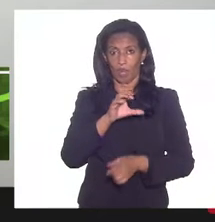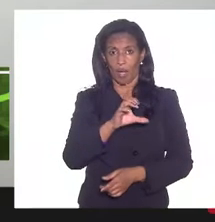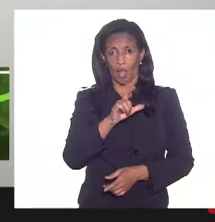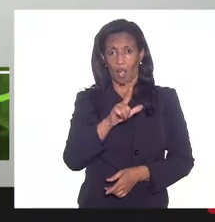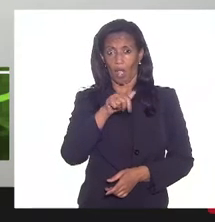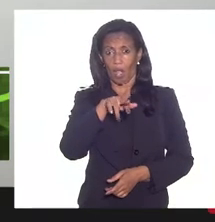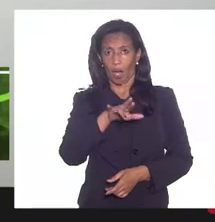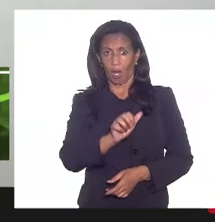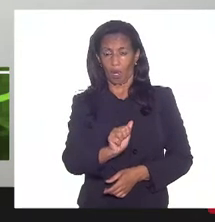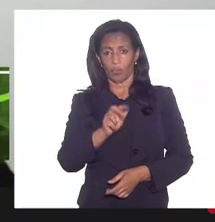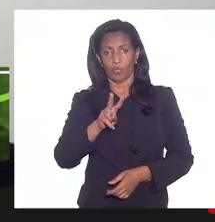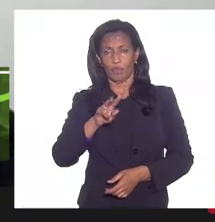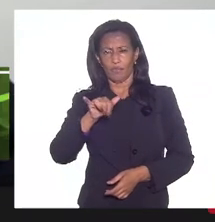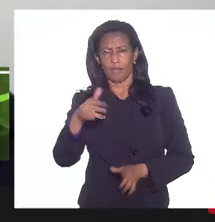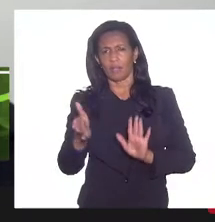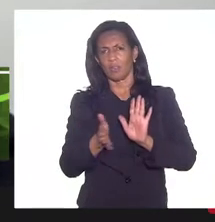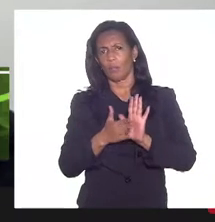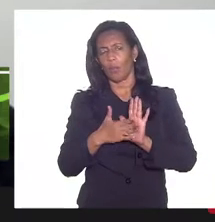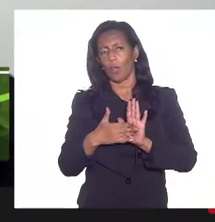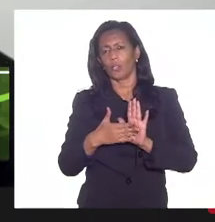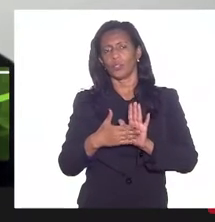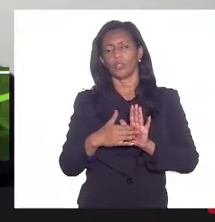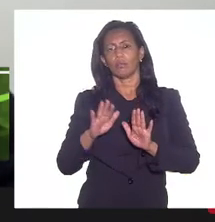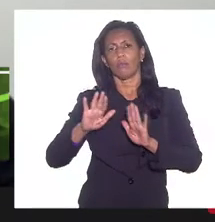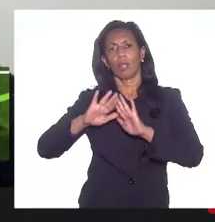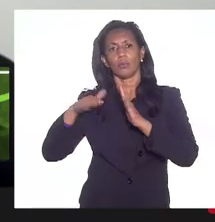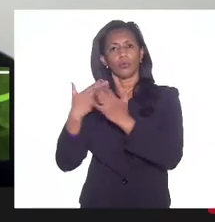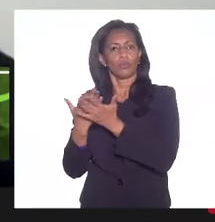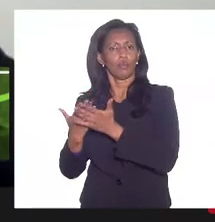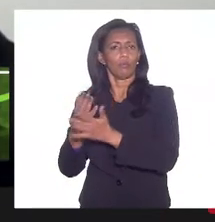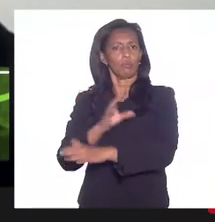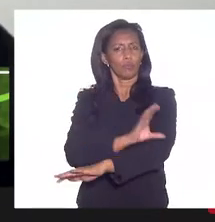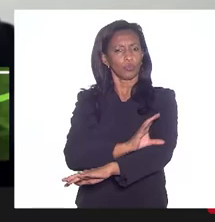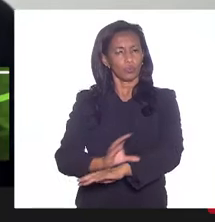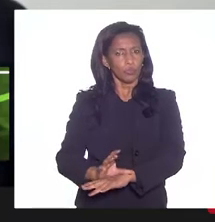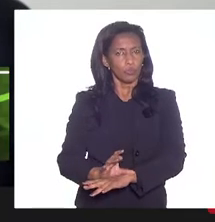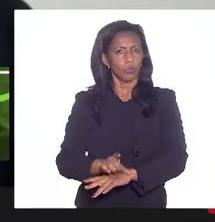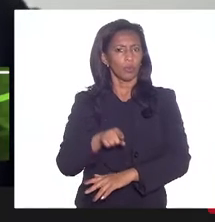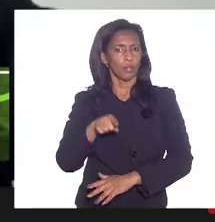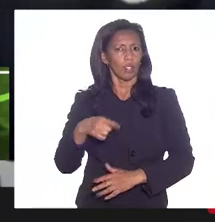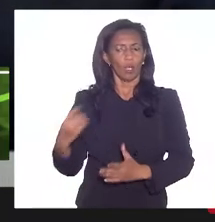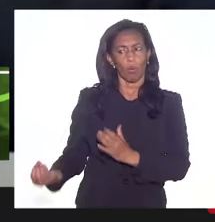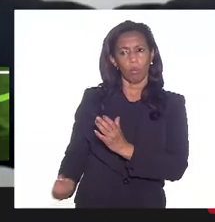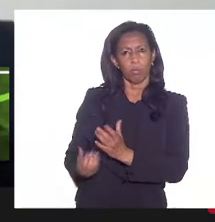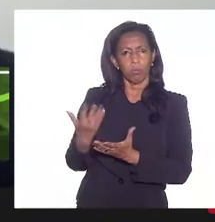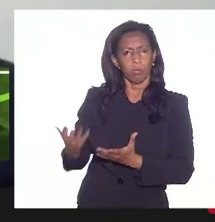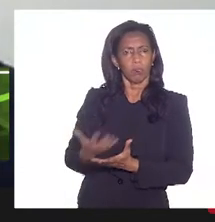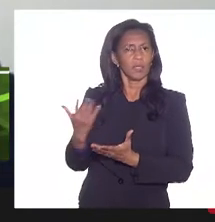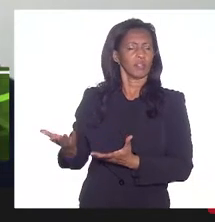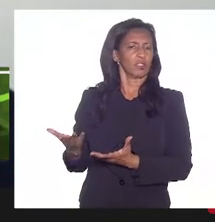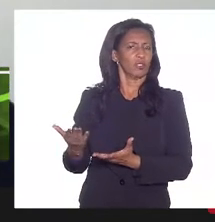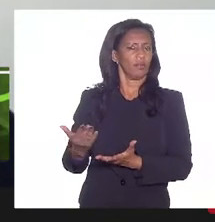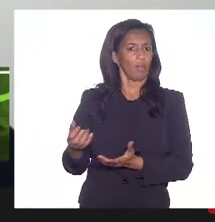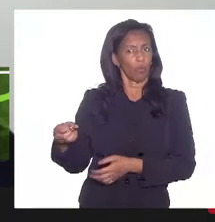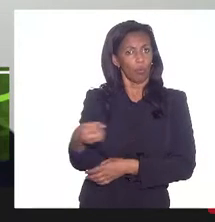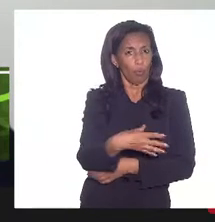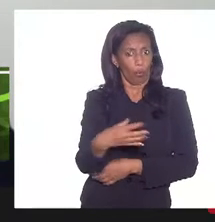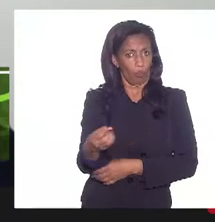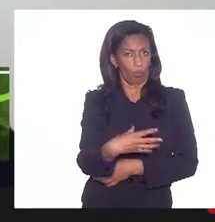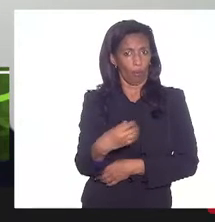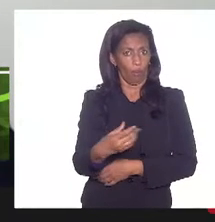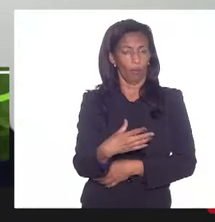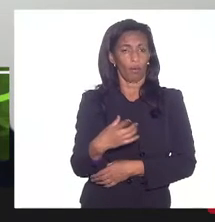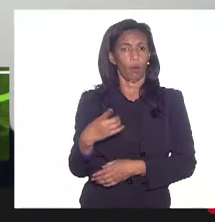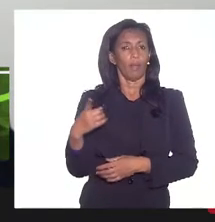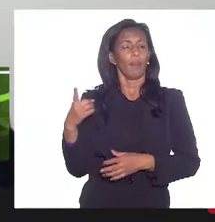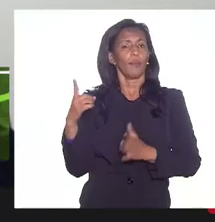entender melhor essa proposta da Escola de Cultura, que é uma iniciativa recente, instituída pelo